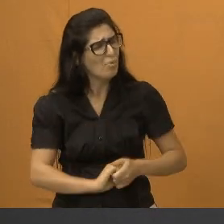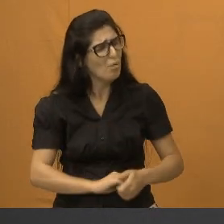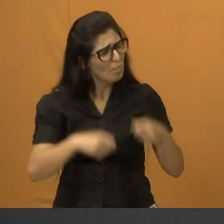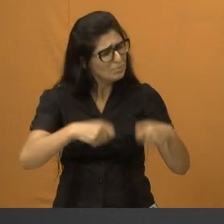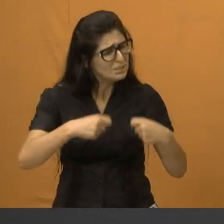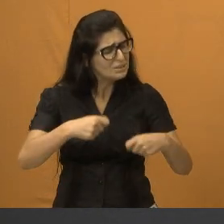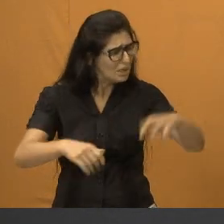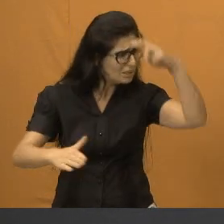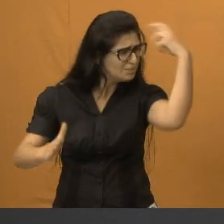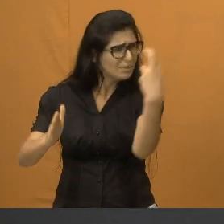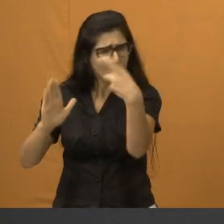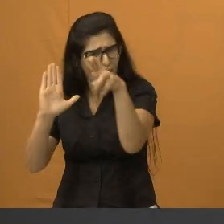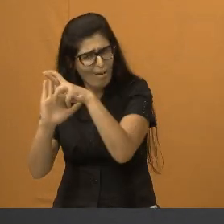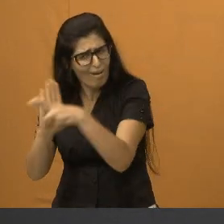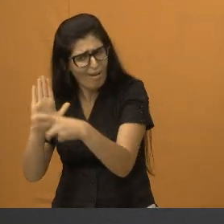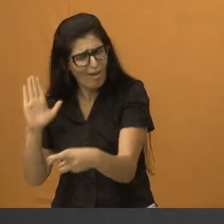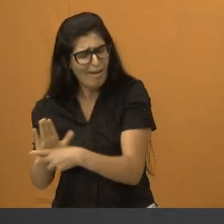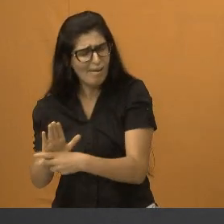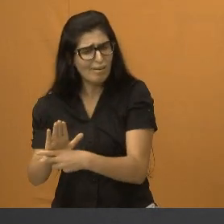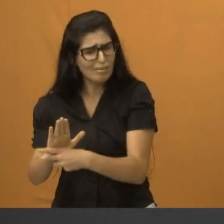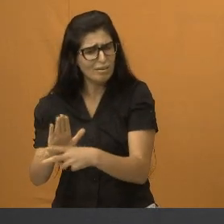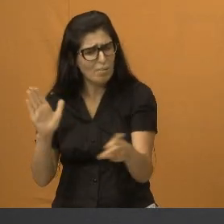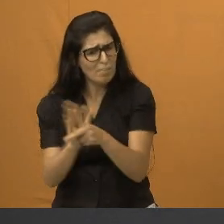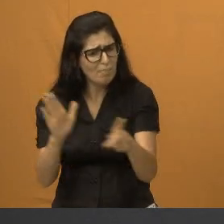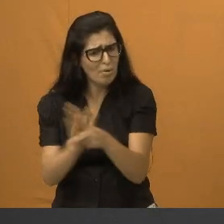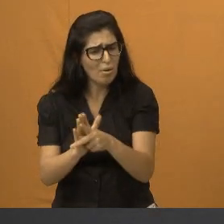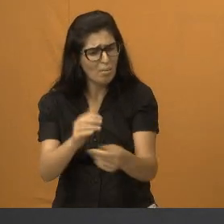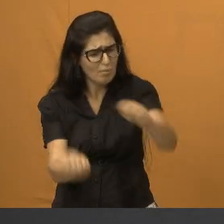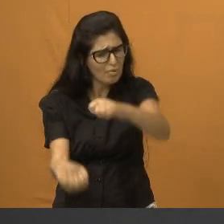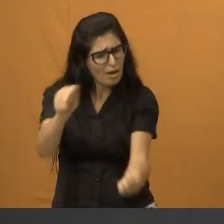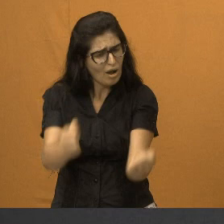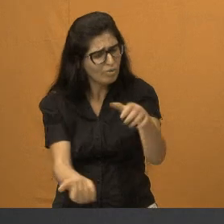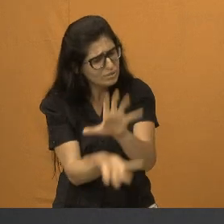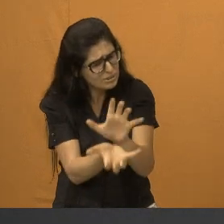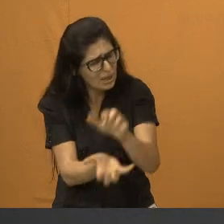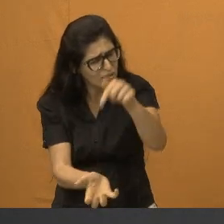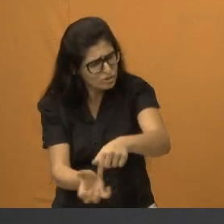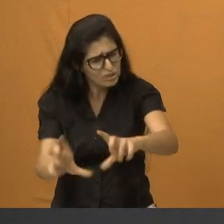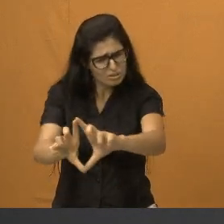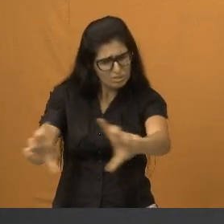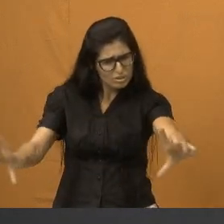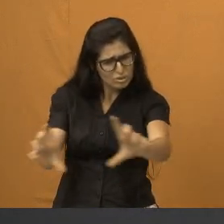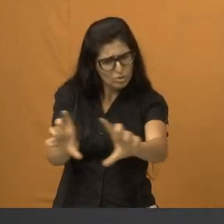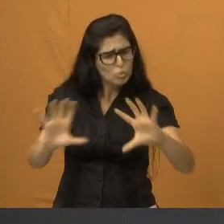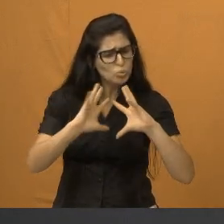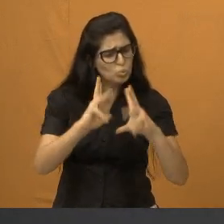Então, essa questão de IPVA realmente é importante para o município, uma arrecadação de